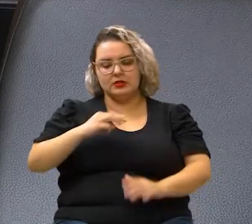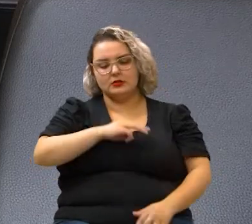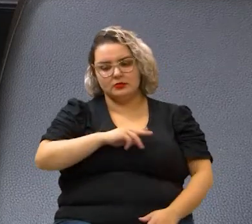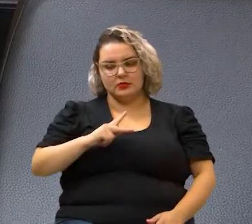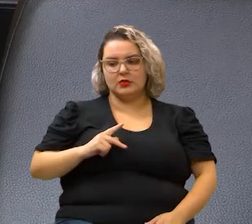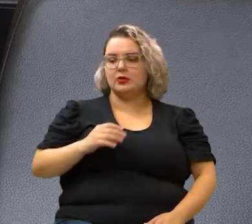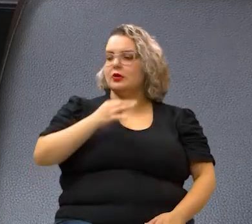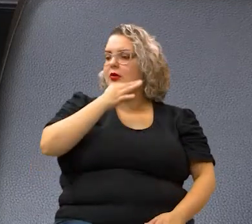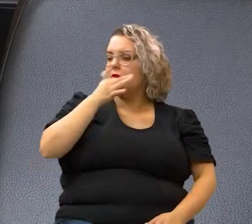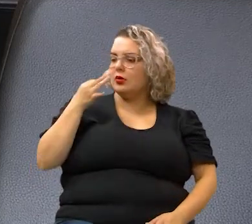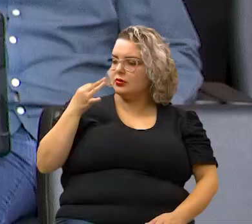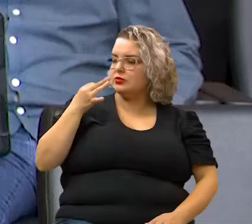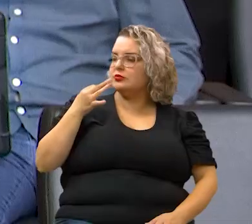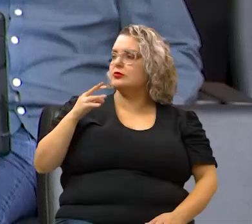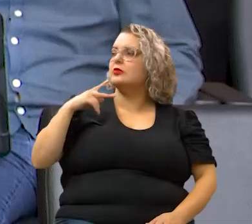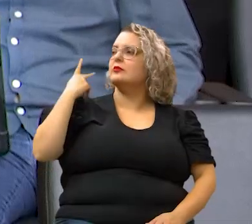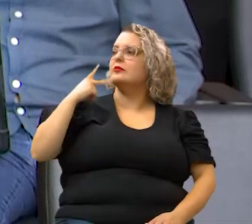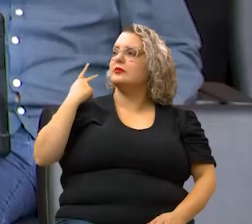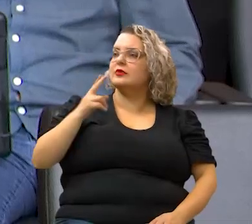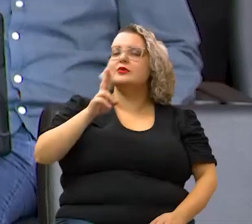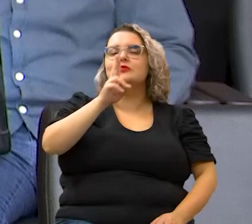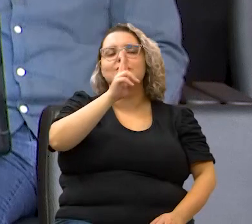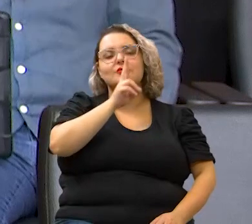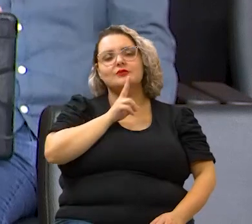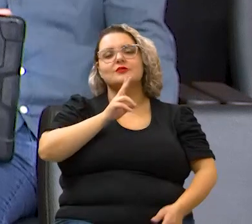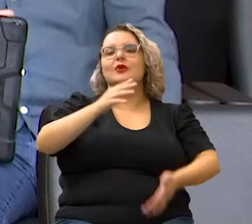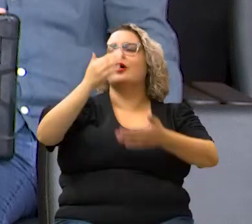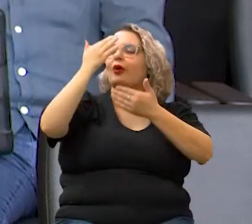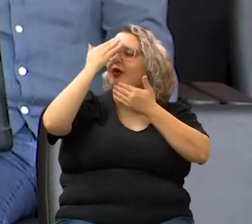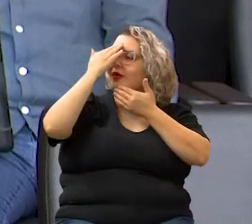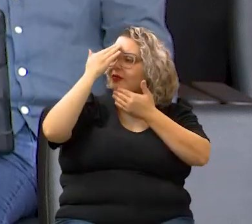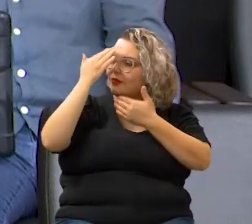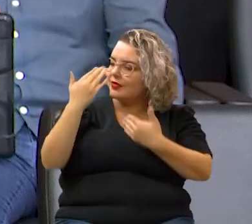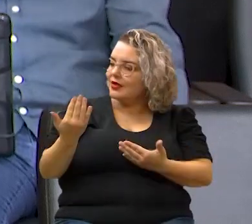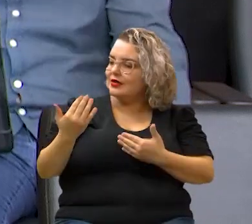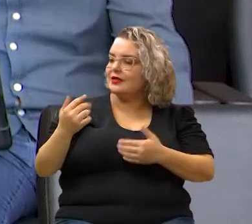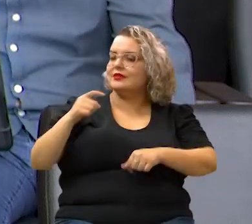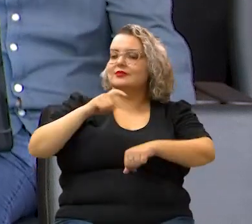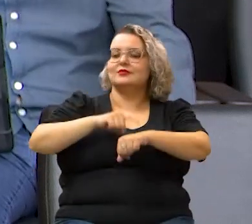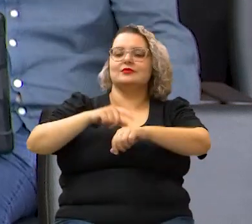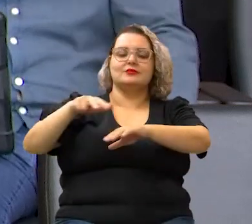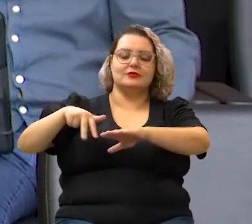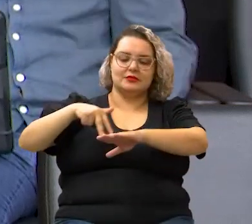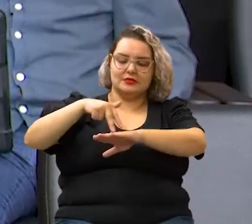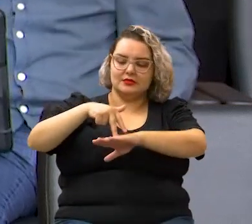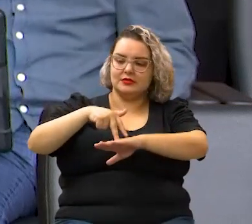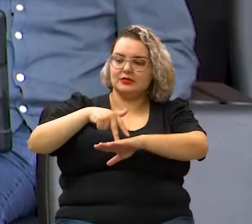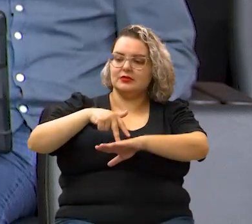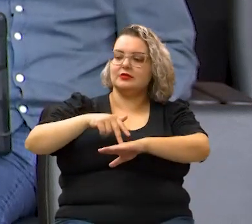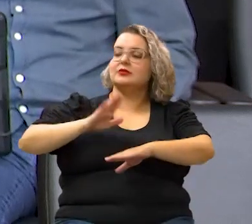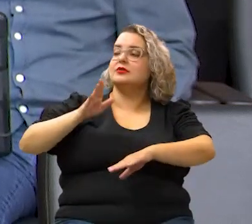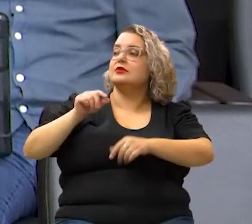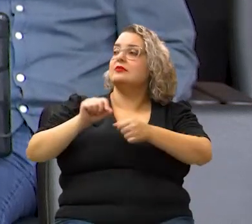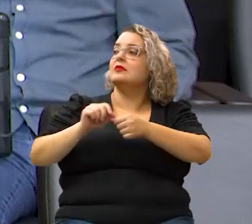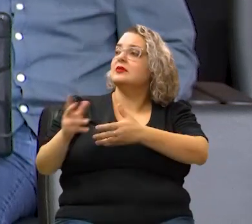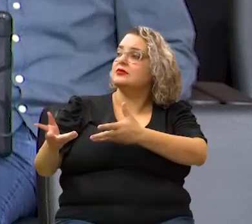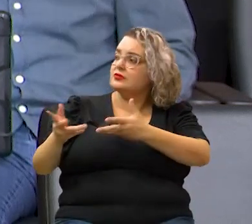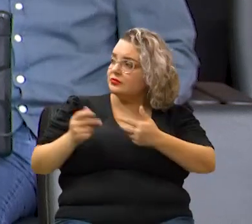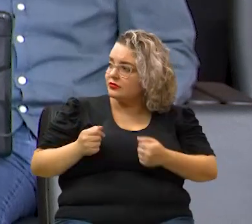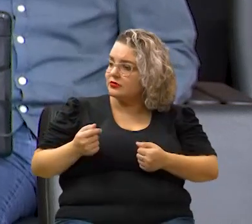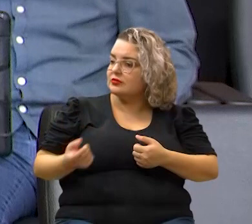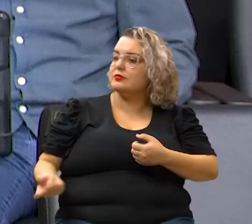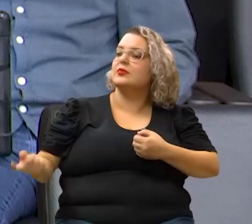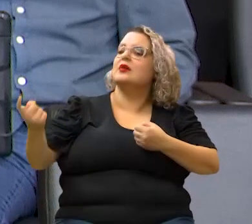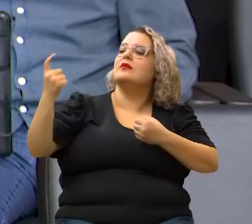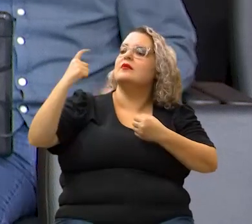representa no Ministério Público. Ótimo. Vereador Nelson Ossiri, muito obrigado pela disponibilidade do seu tempo. Eu